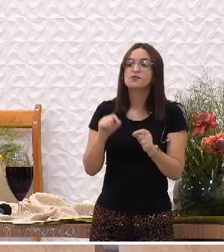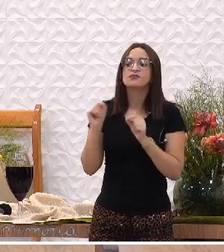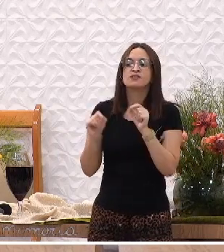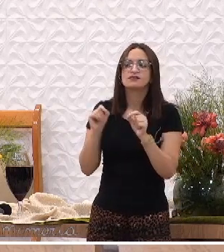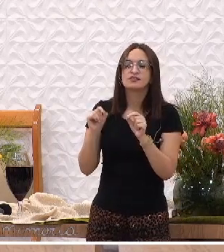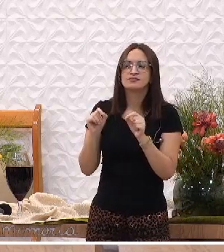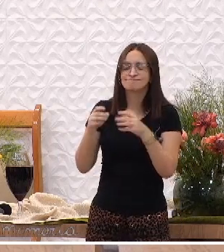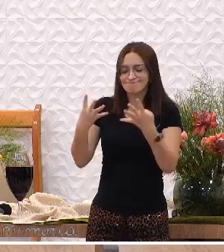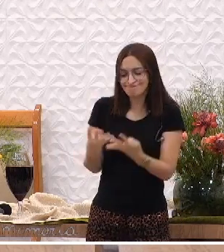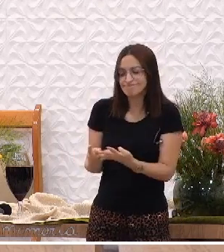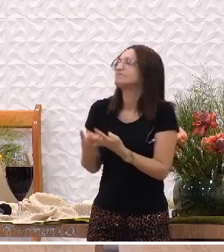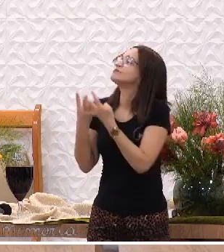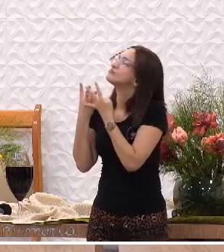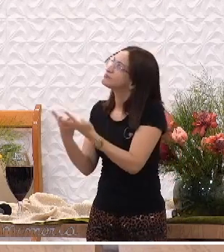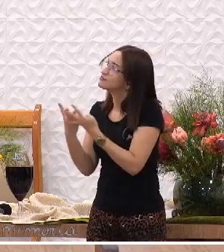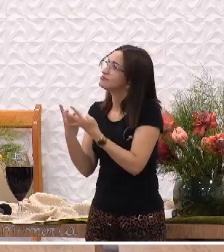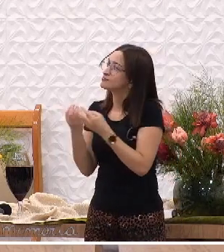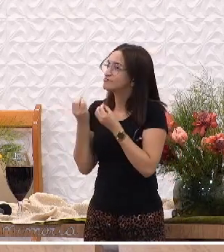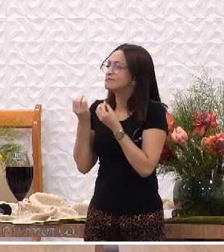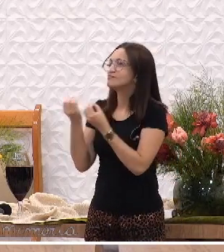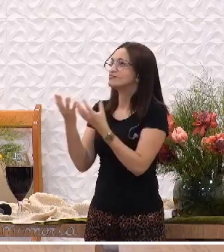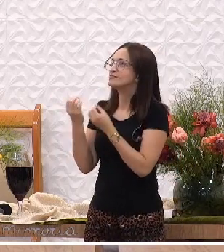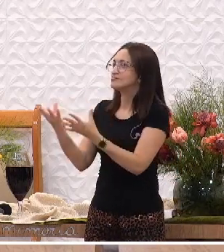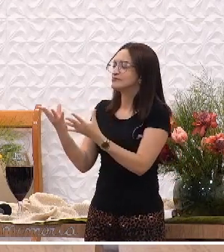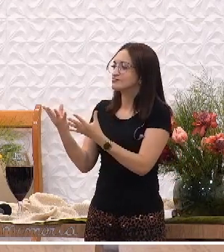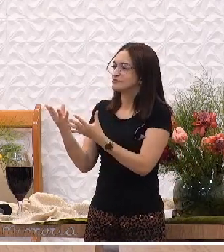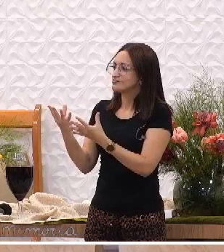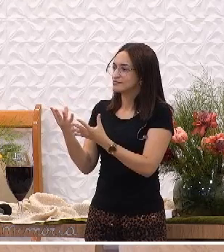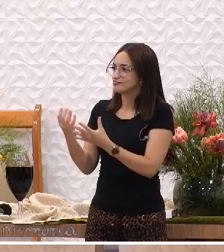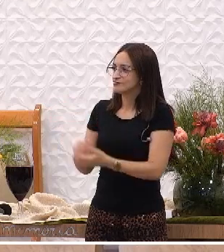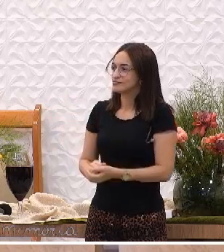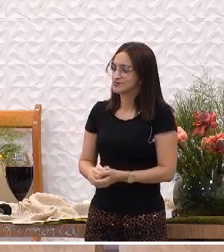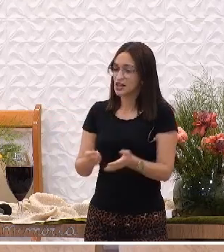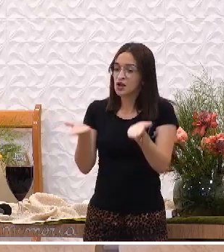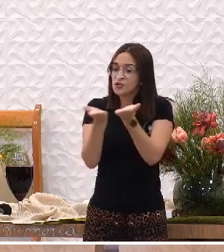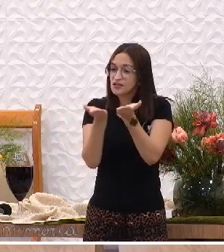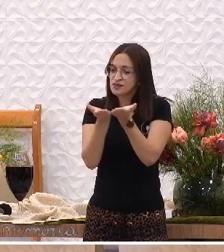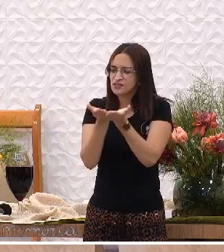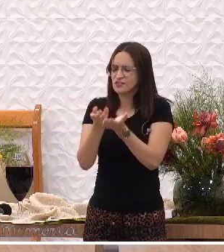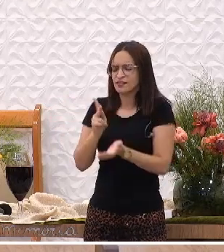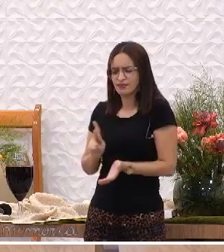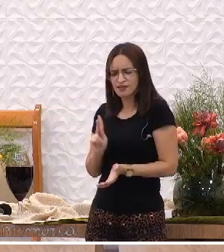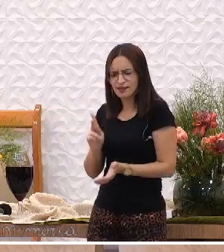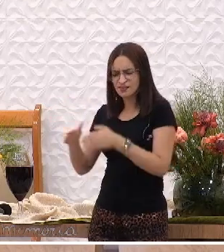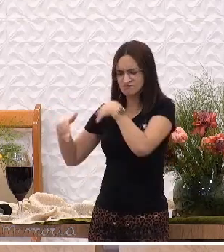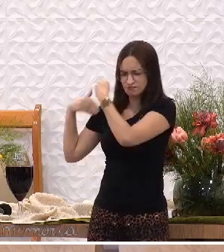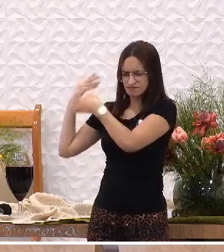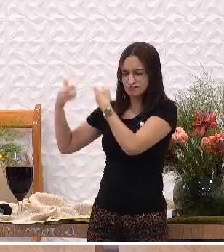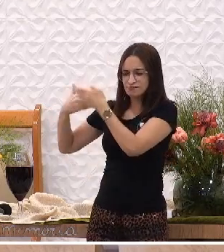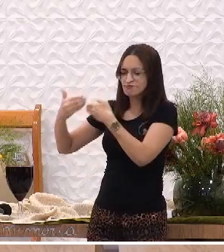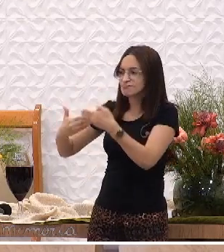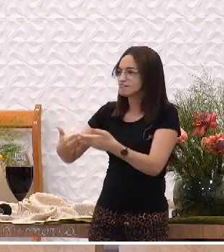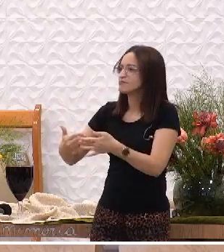confessionalidade. O cristianismo, no geral, sempre gostou, é uma prática bem comum dos cristãos, assim, principalmente quando tinha uma disputa, quando